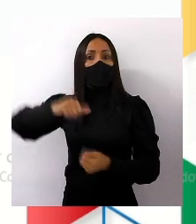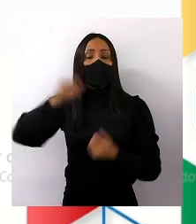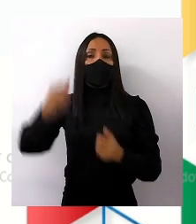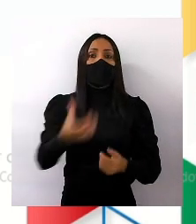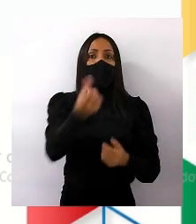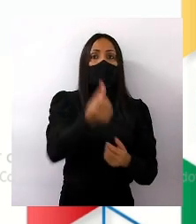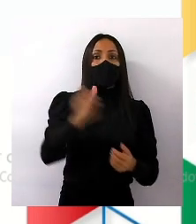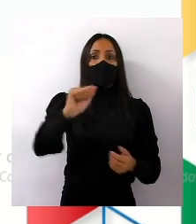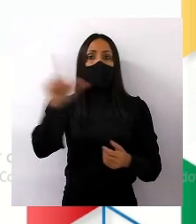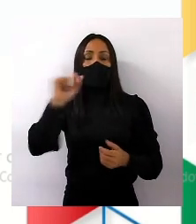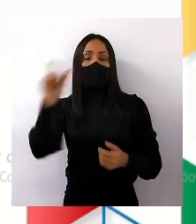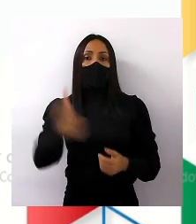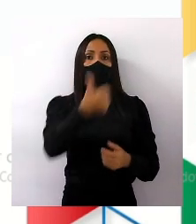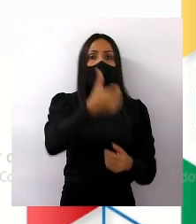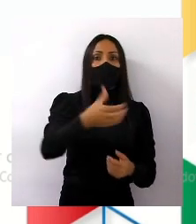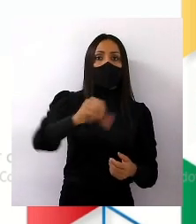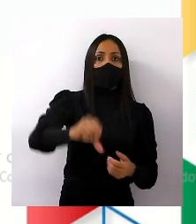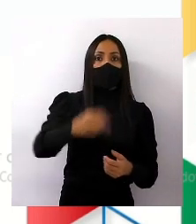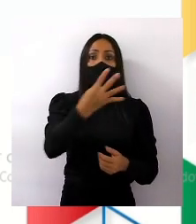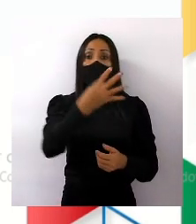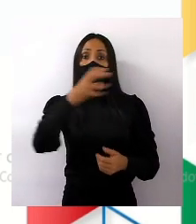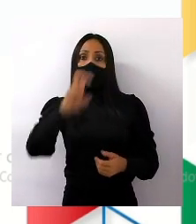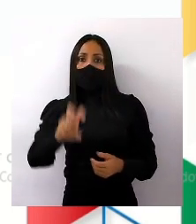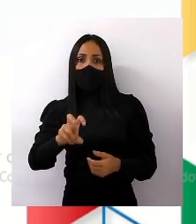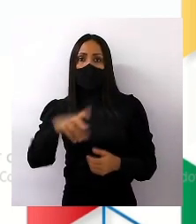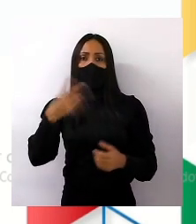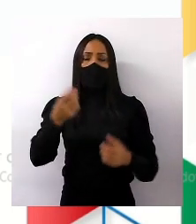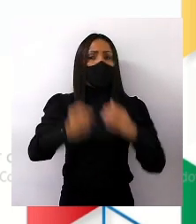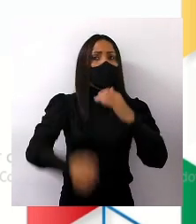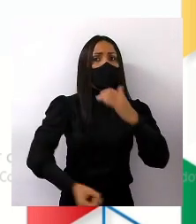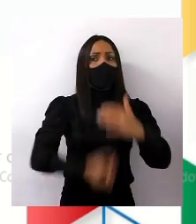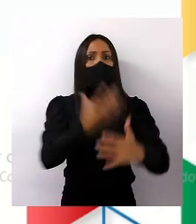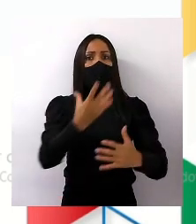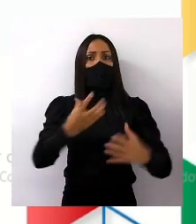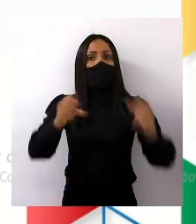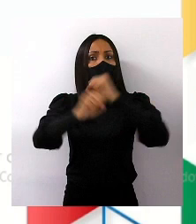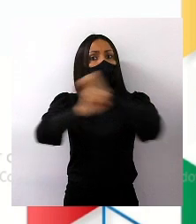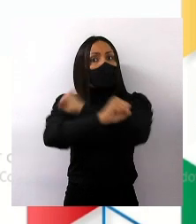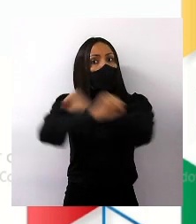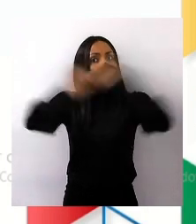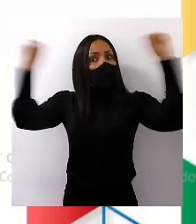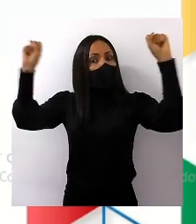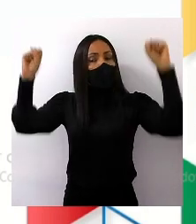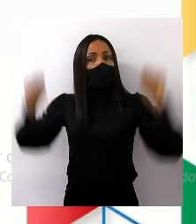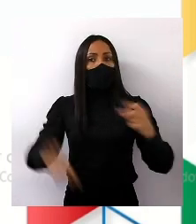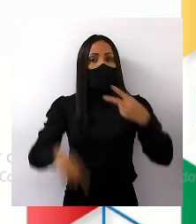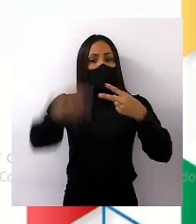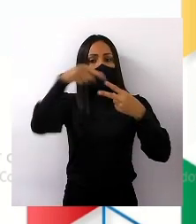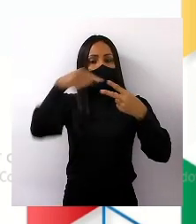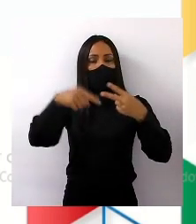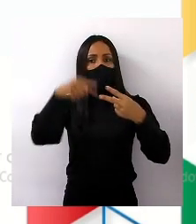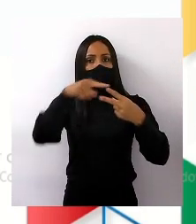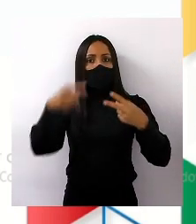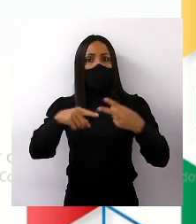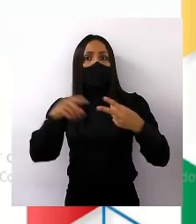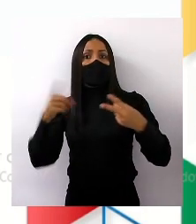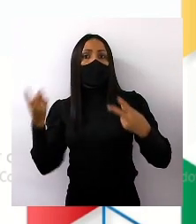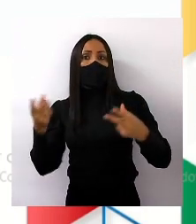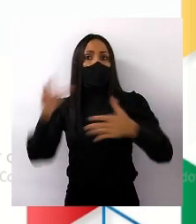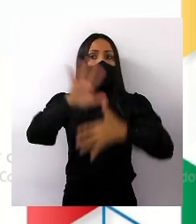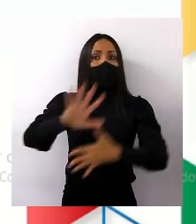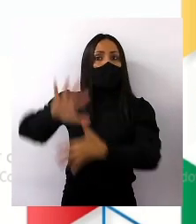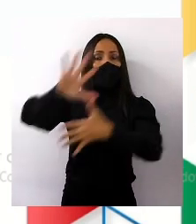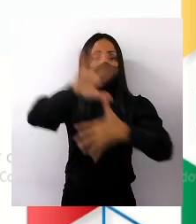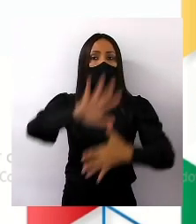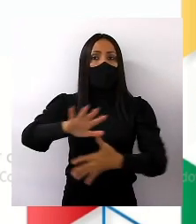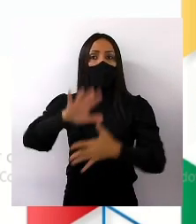de agosto de 1945. O lançamento da bomba, uma das duas únicas do arsenal americano, foi feito